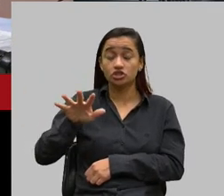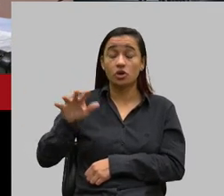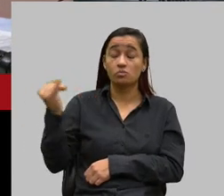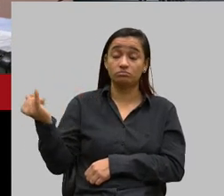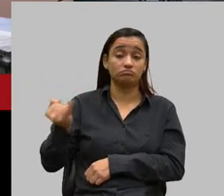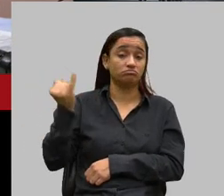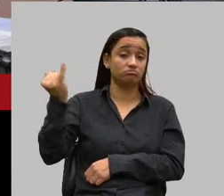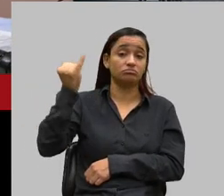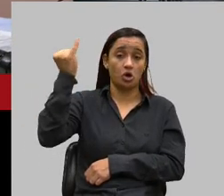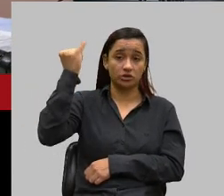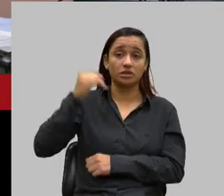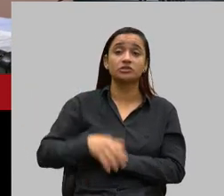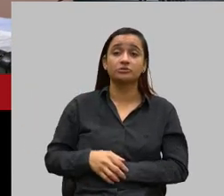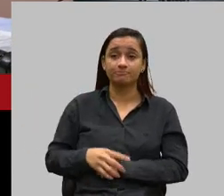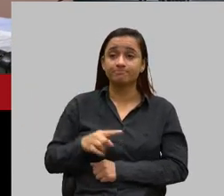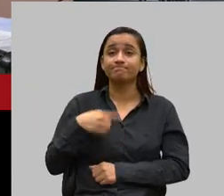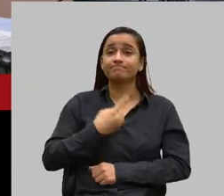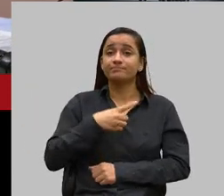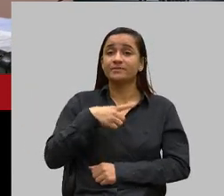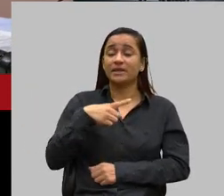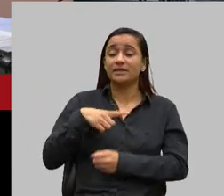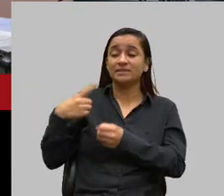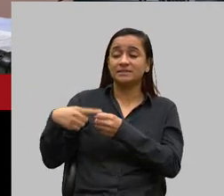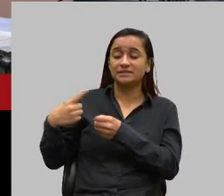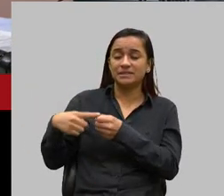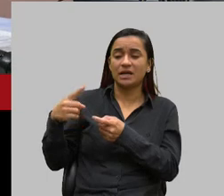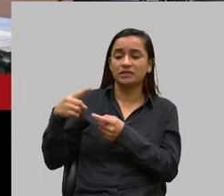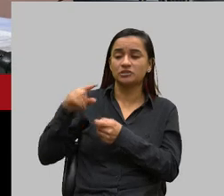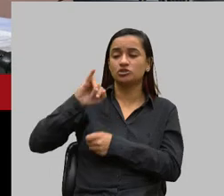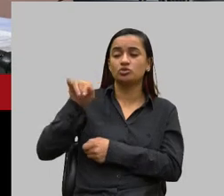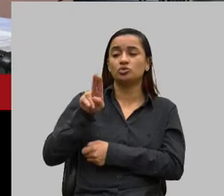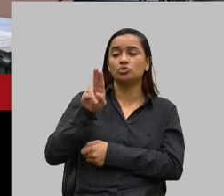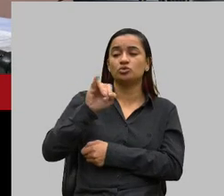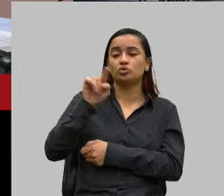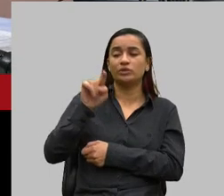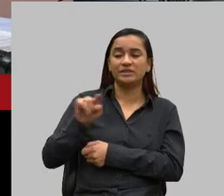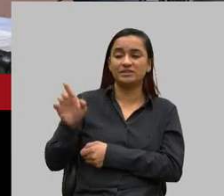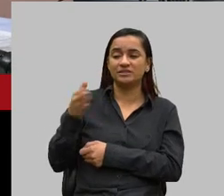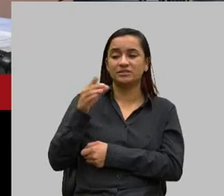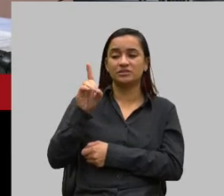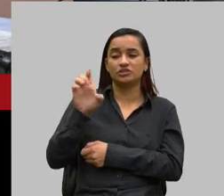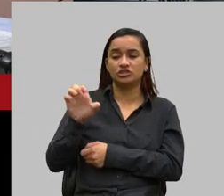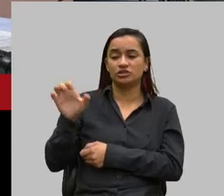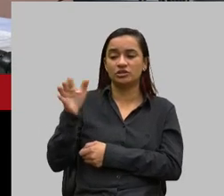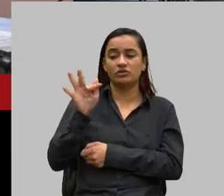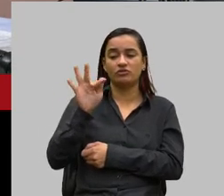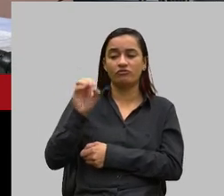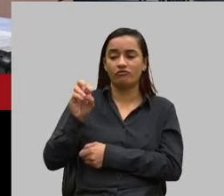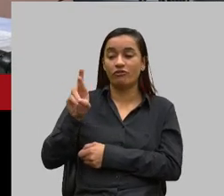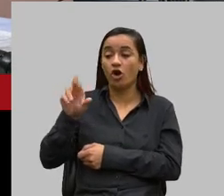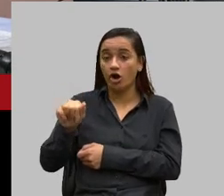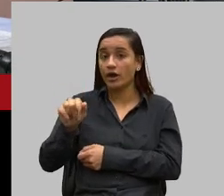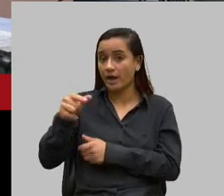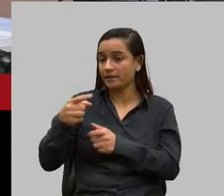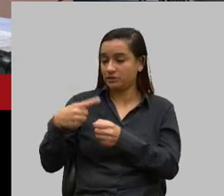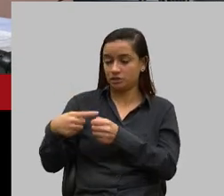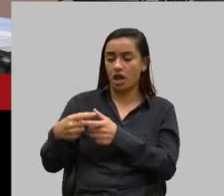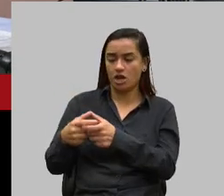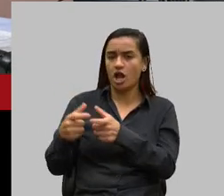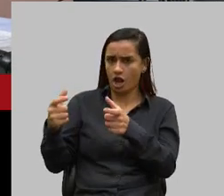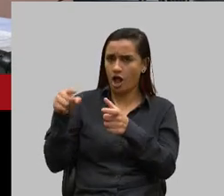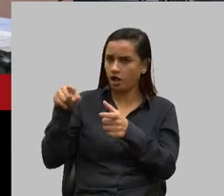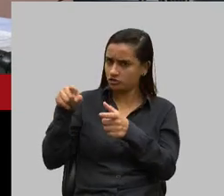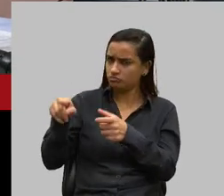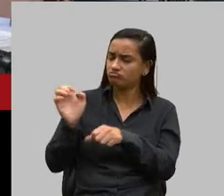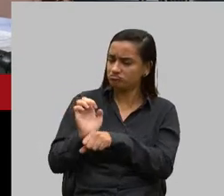temos aí como Juiz de Fora ali né como das maiores cidades do Estado